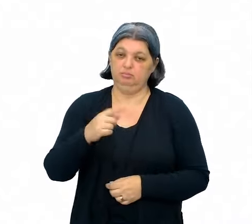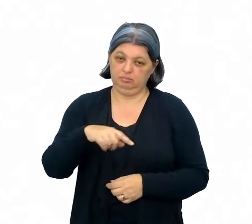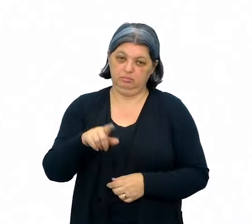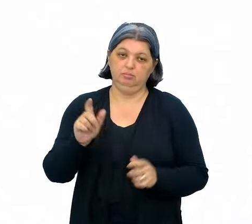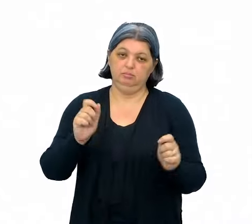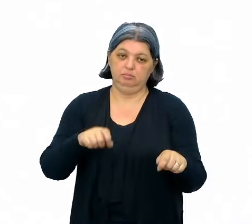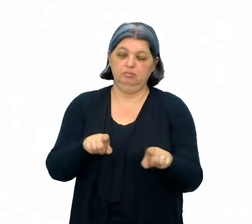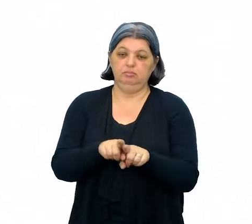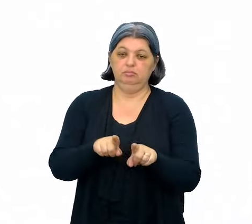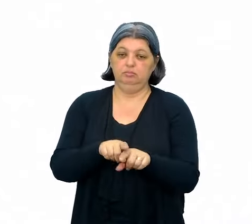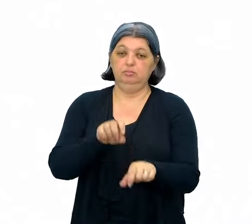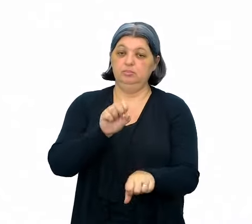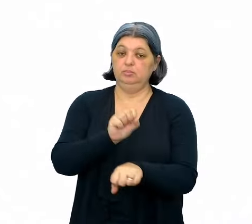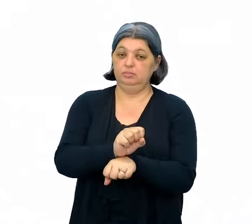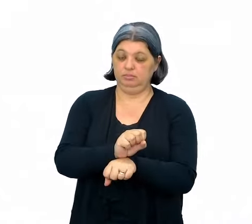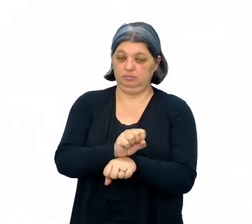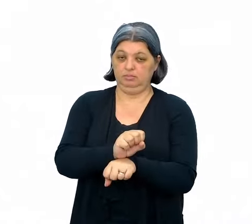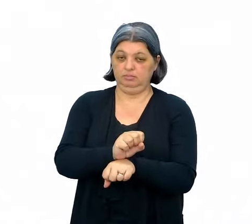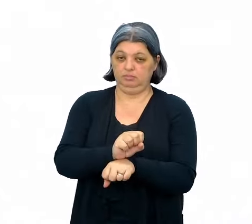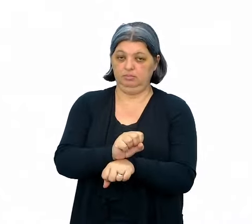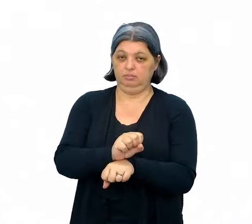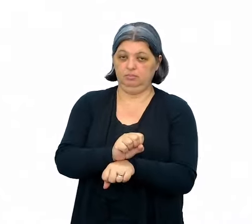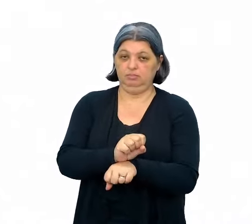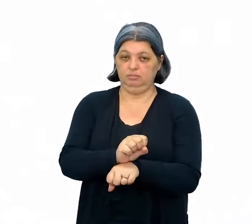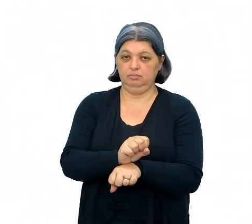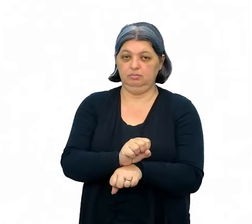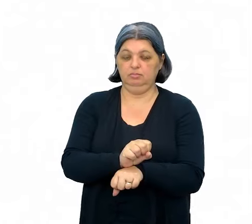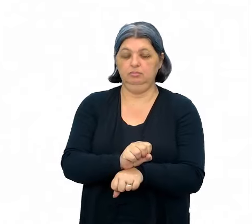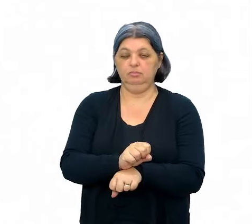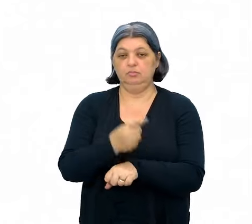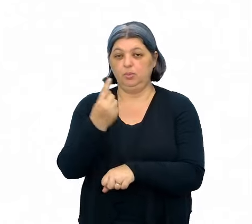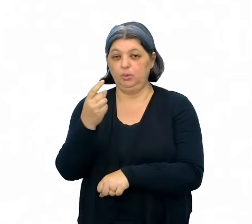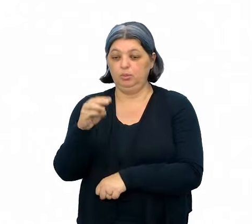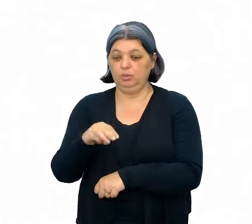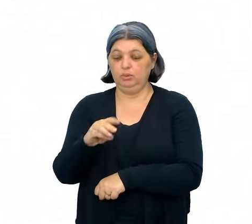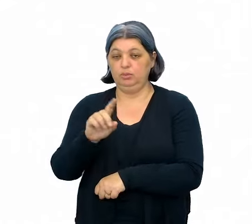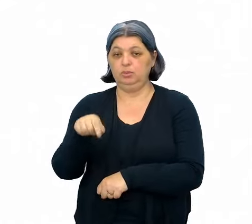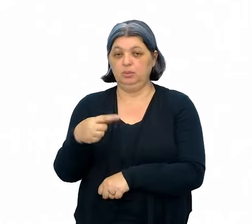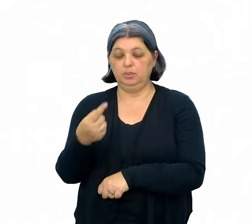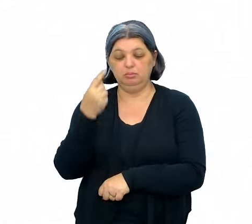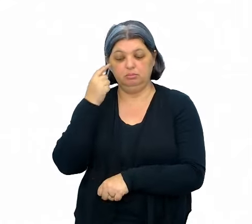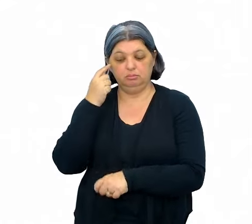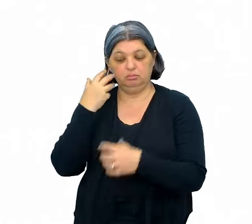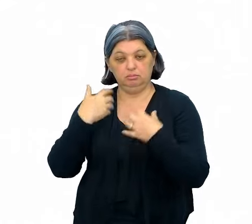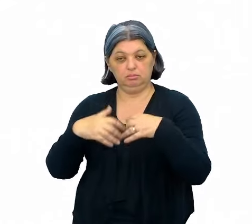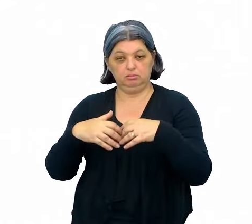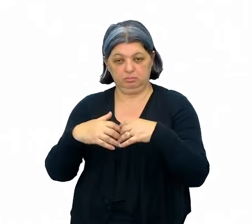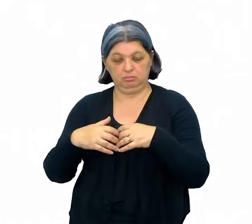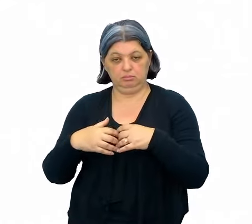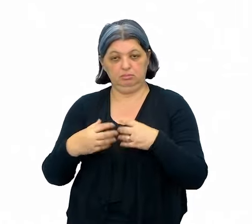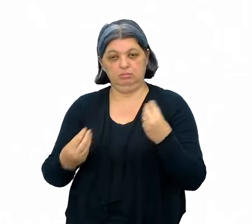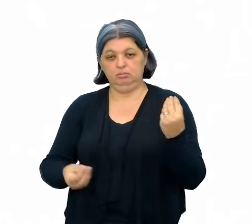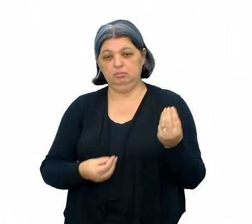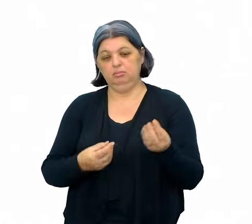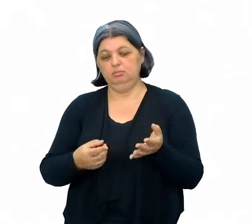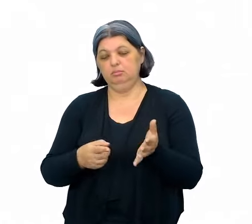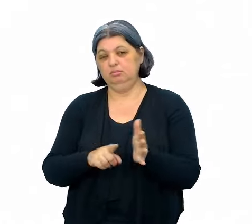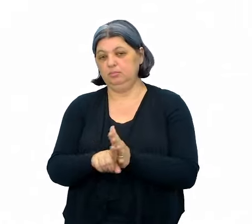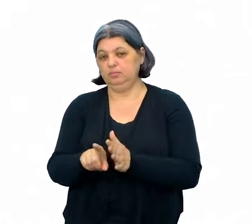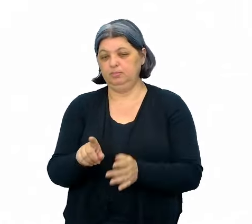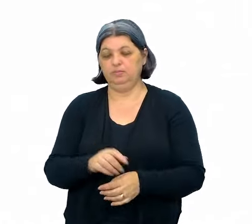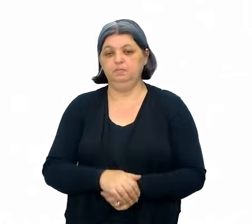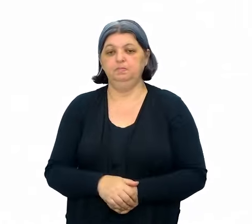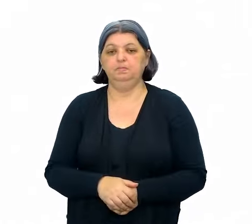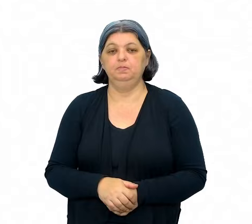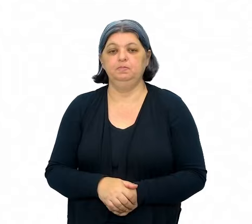poderão parar a transmissão um minutinho para que vocês possam refletir sobre essa questão.